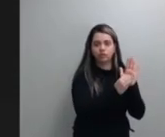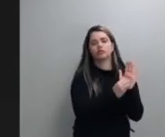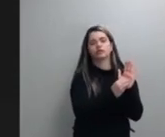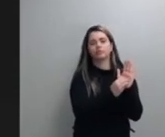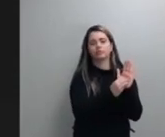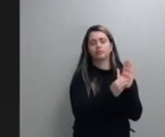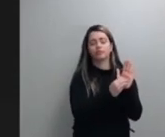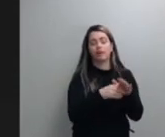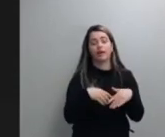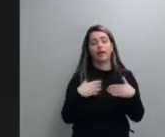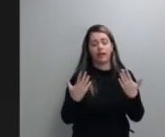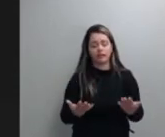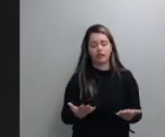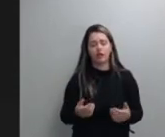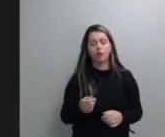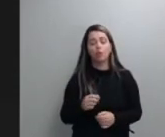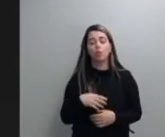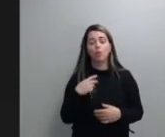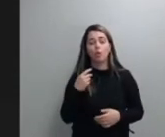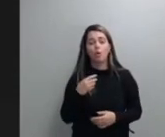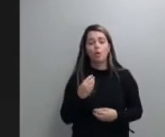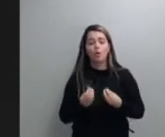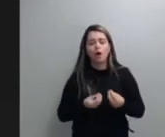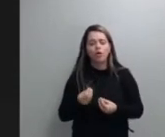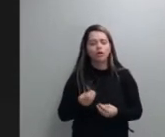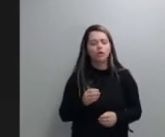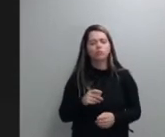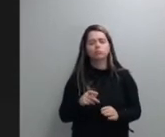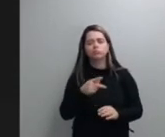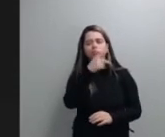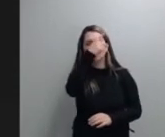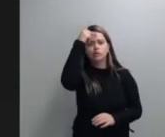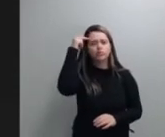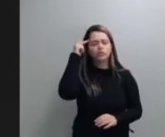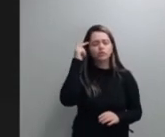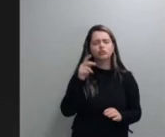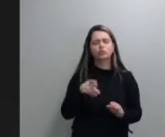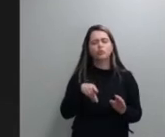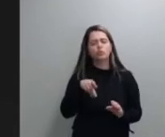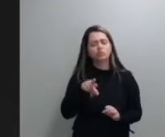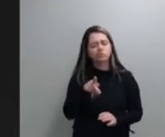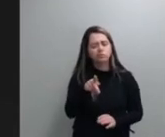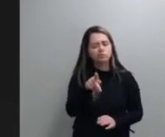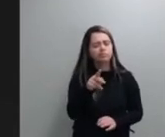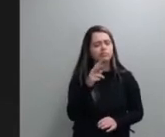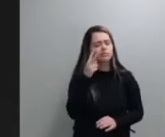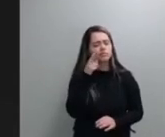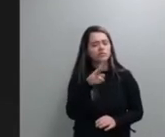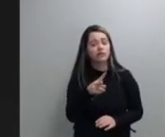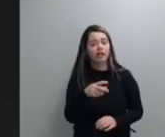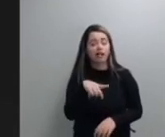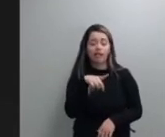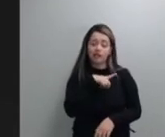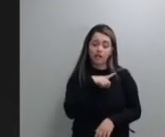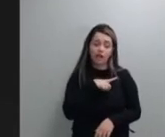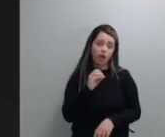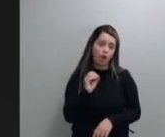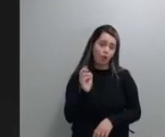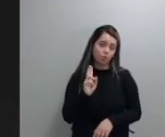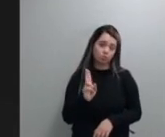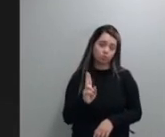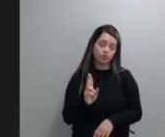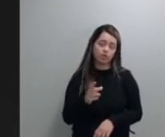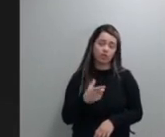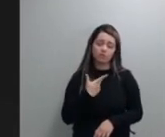recorridos. Não se está em discussão se a comissão tem ou não autonomia, competência administrativa para